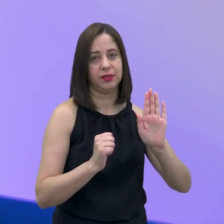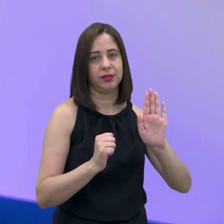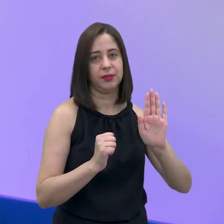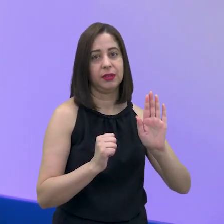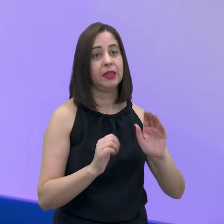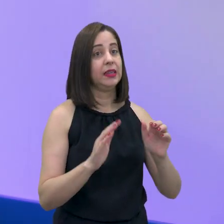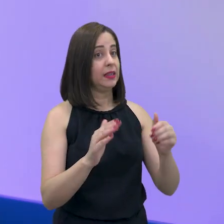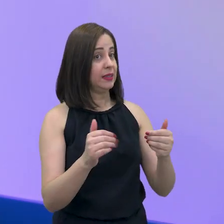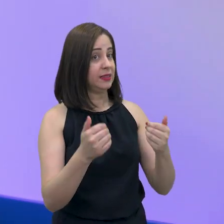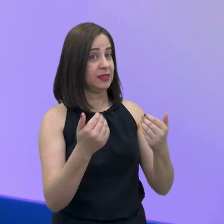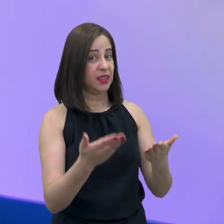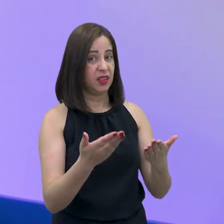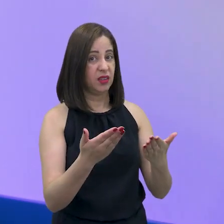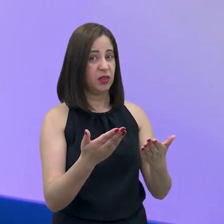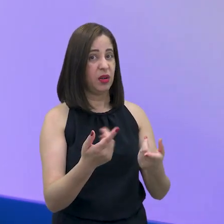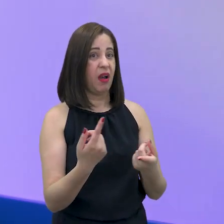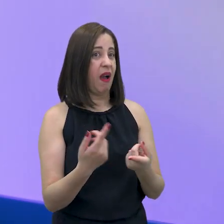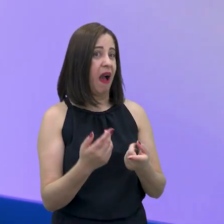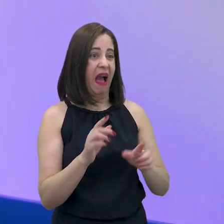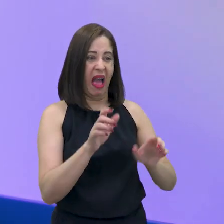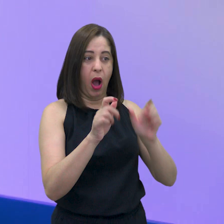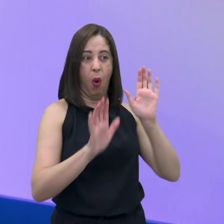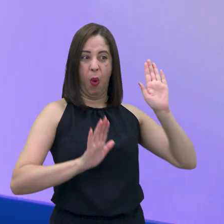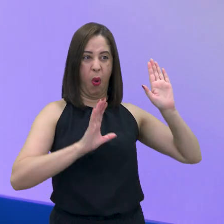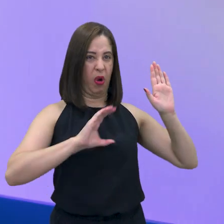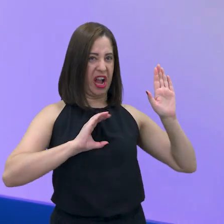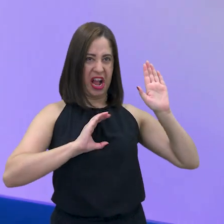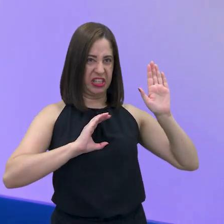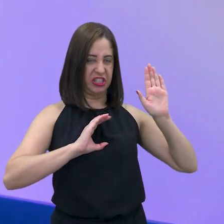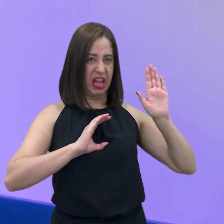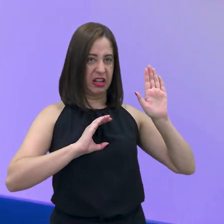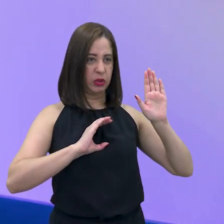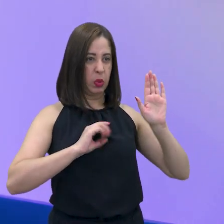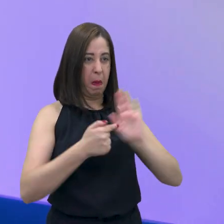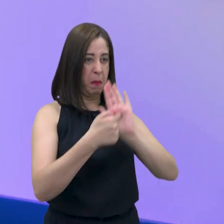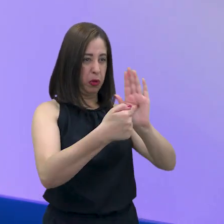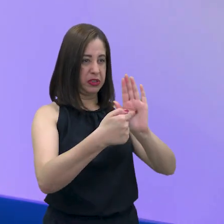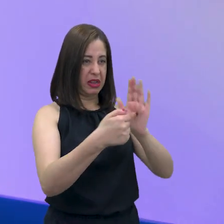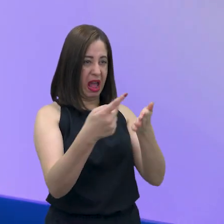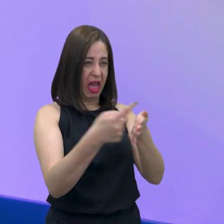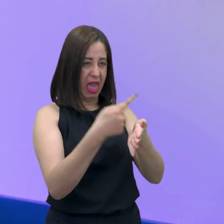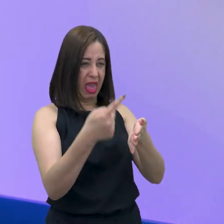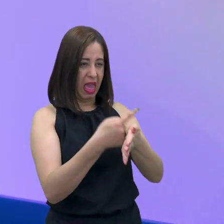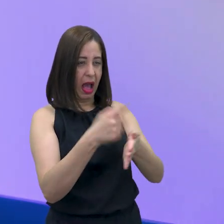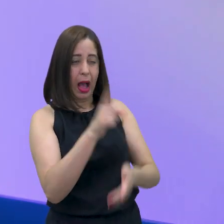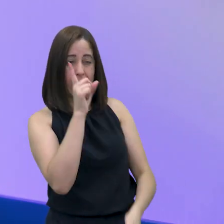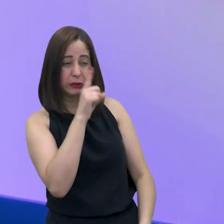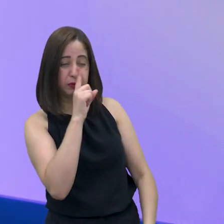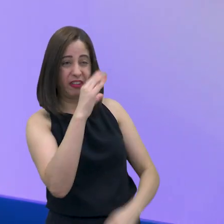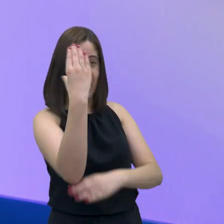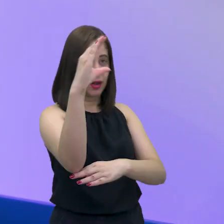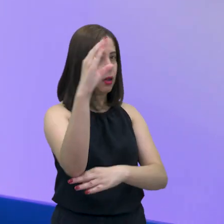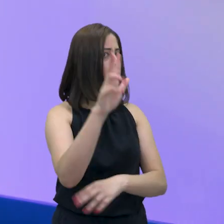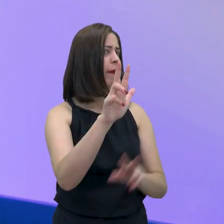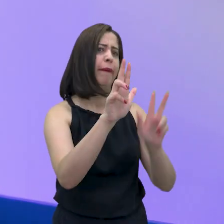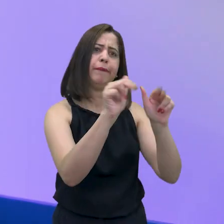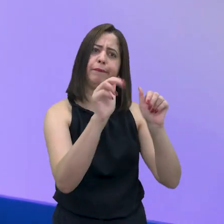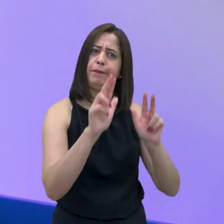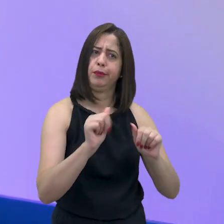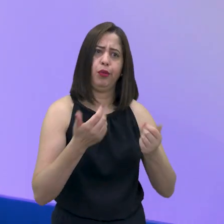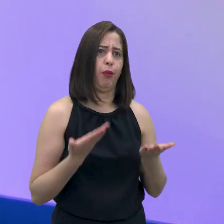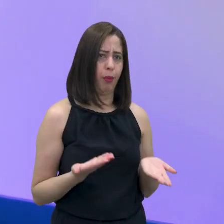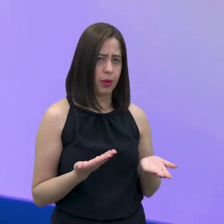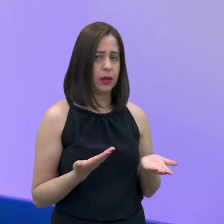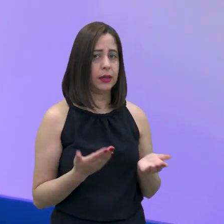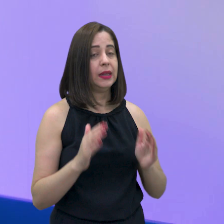da crítica que nós crescemos, mas ninguém gosta de expor seus erros em uma rede social. Então ali ele vai encontrar uma parcela das